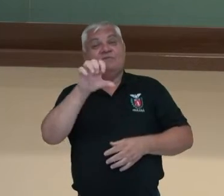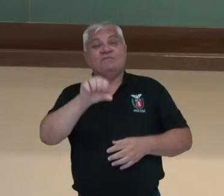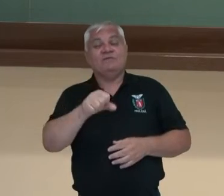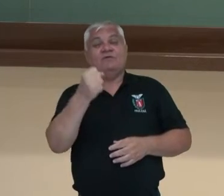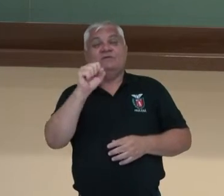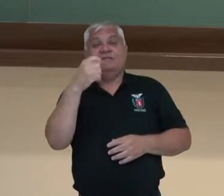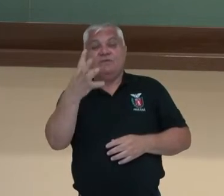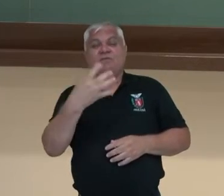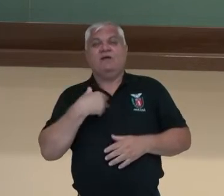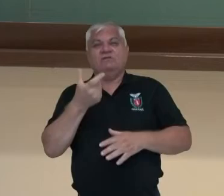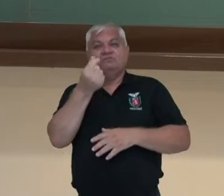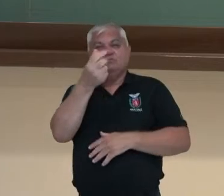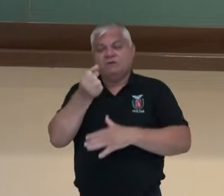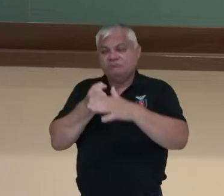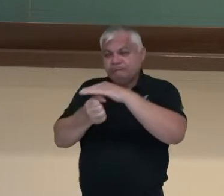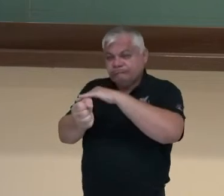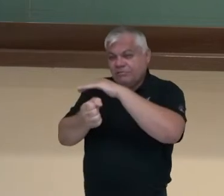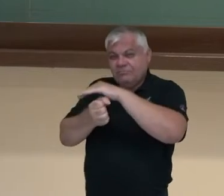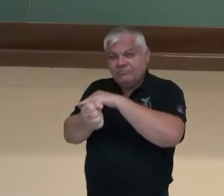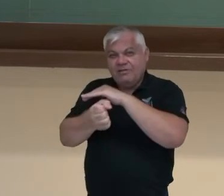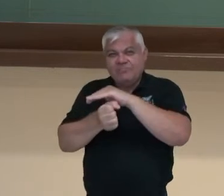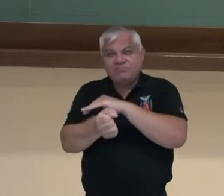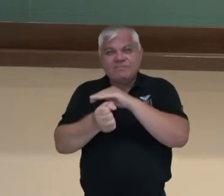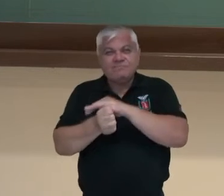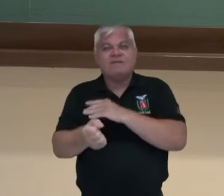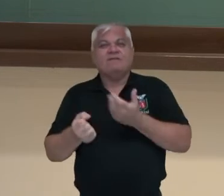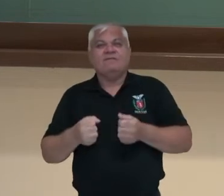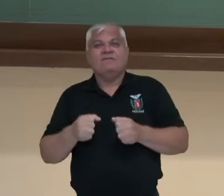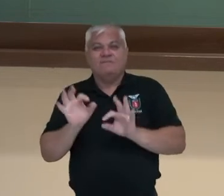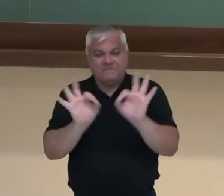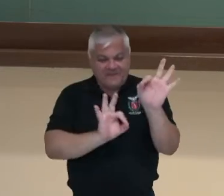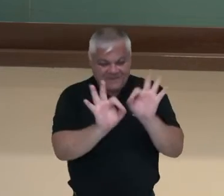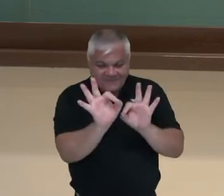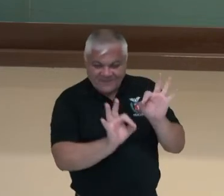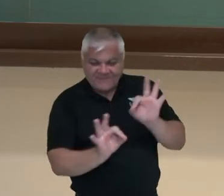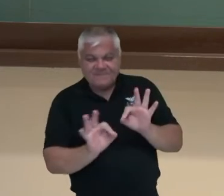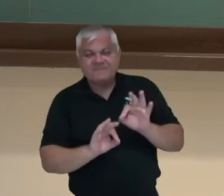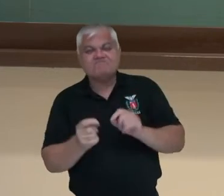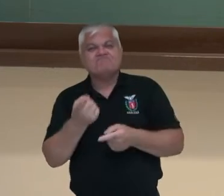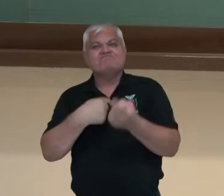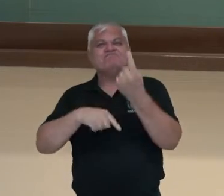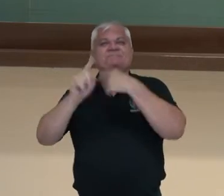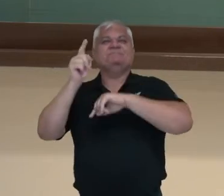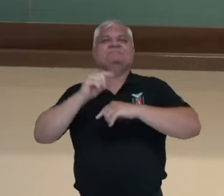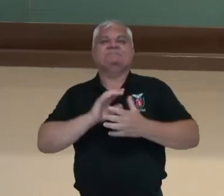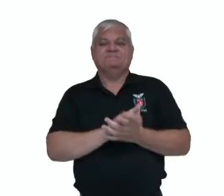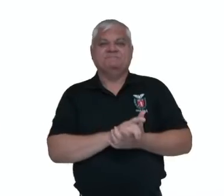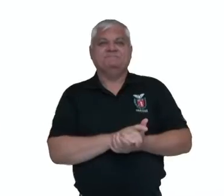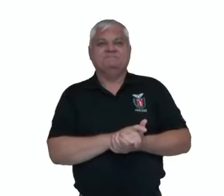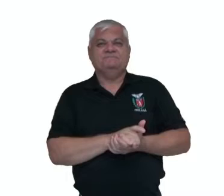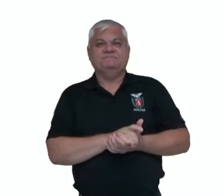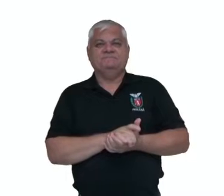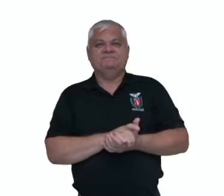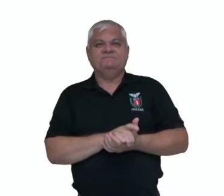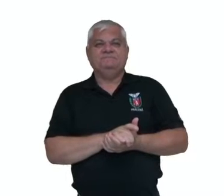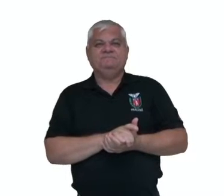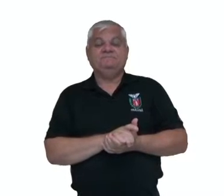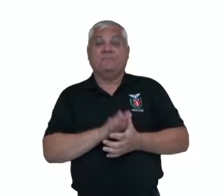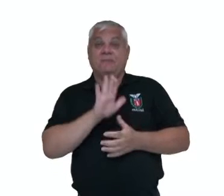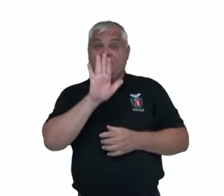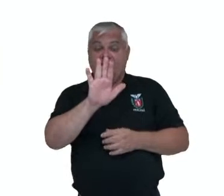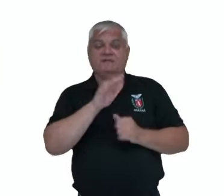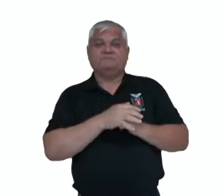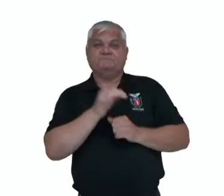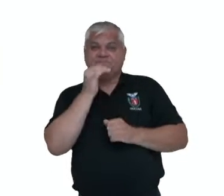foram investindo mais no esporte para que ficassem superiores lá. Para que o uso político no esporte fosse